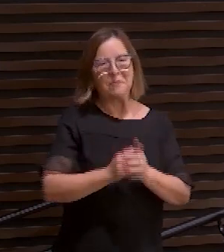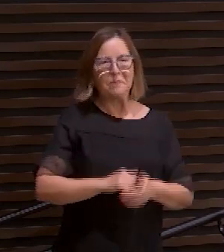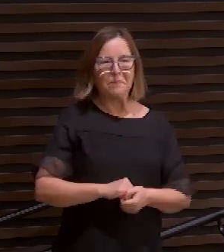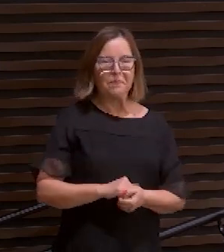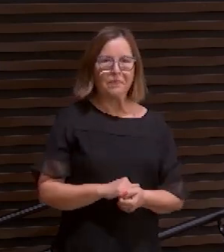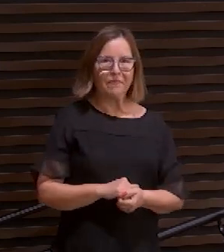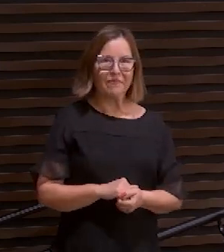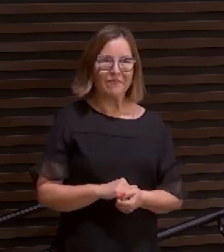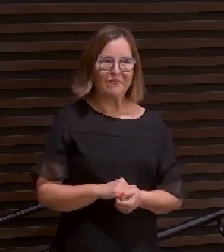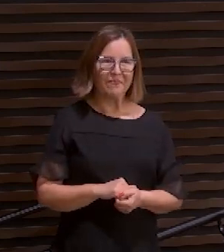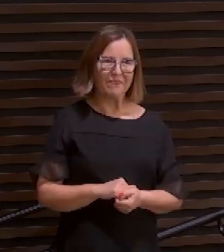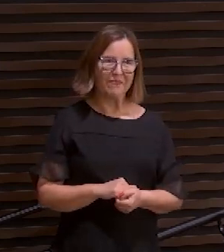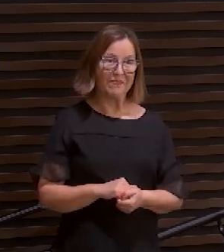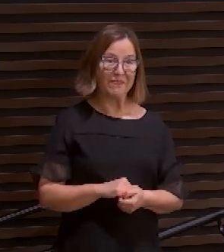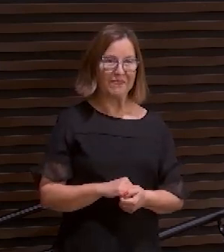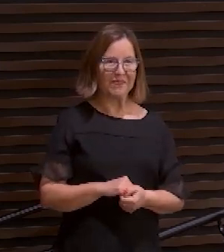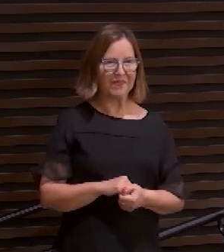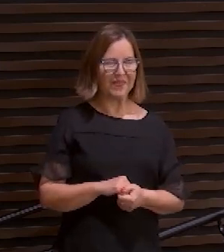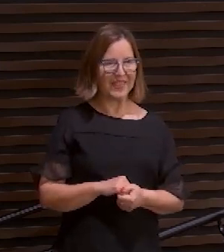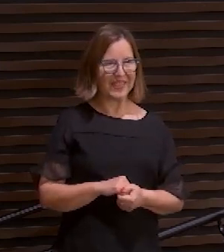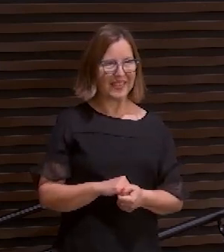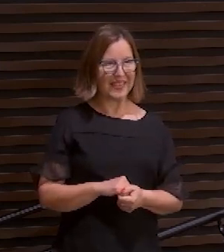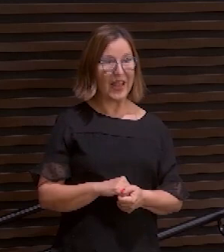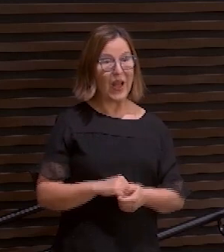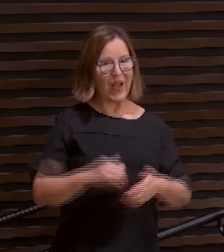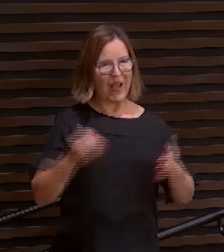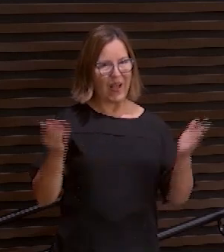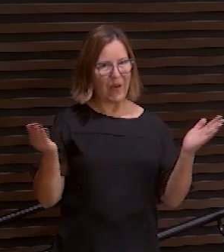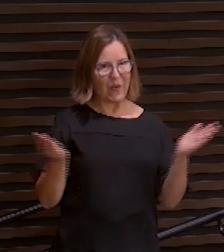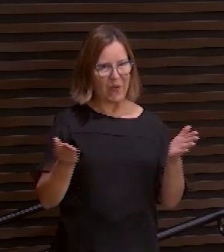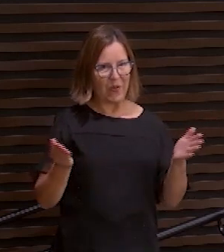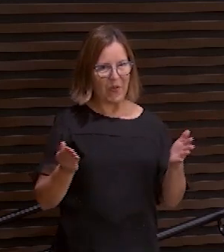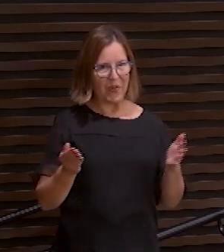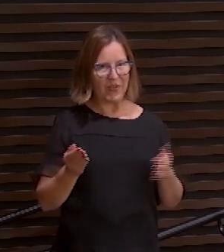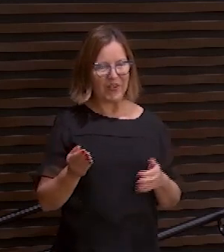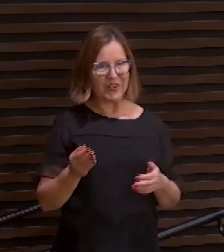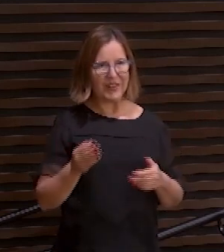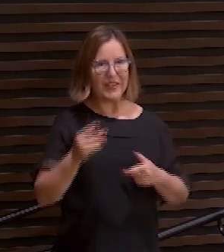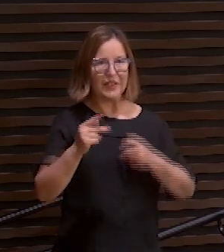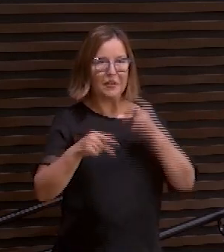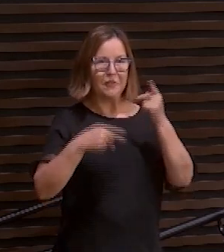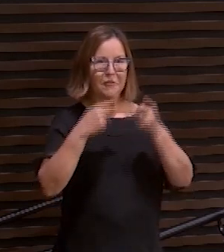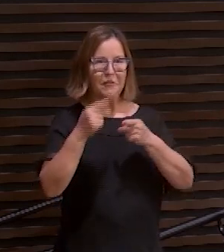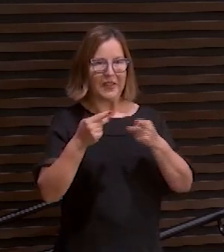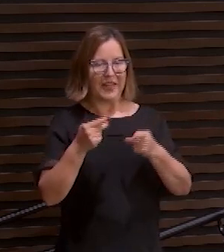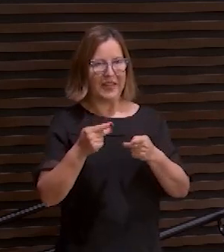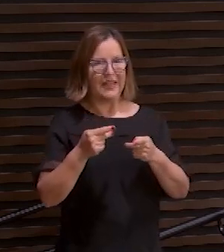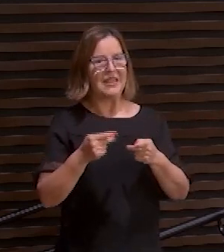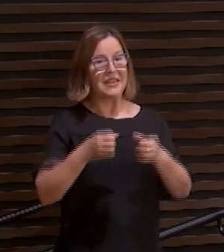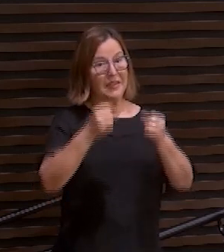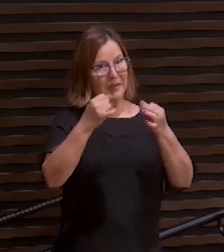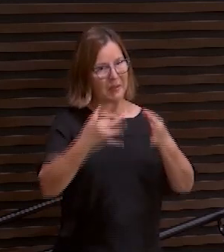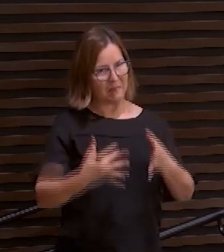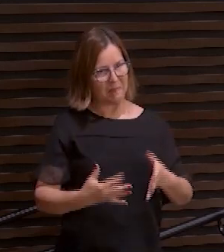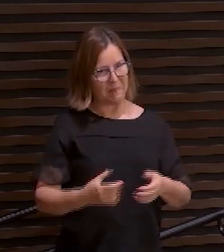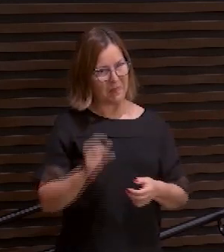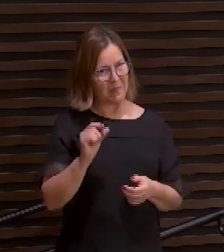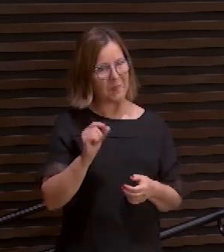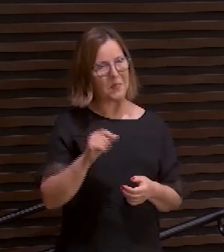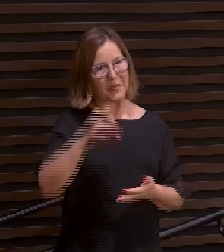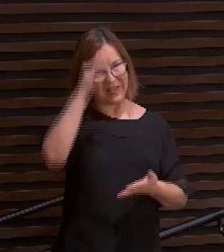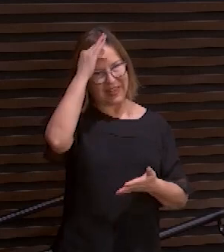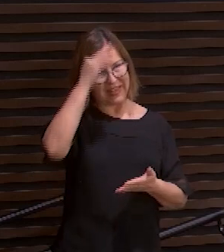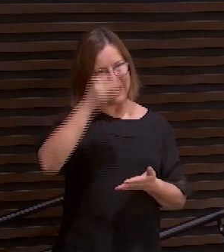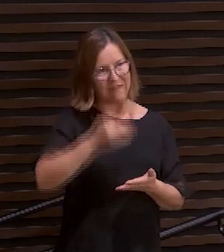Então, queridos, hoje nós queríamos falar um pouquinho sobre a natureza da fé e a criação